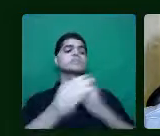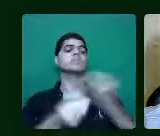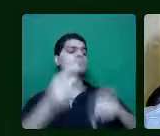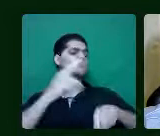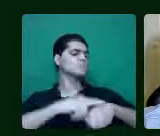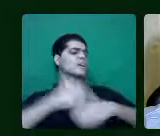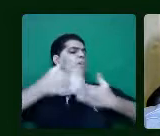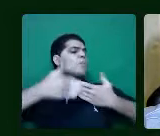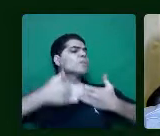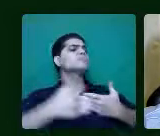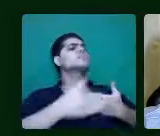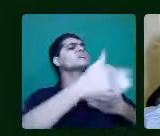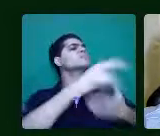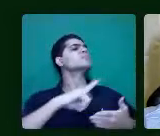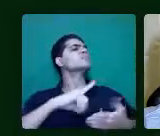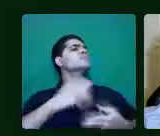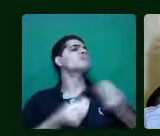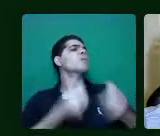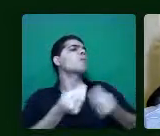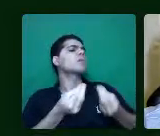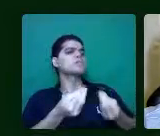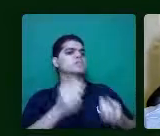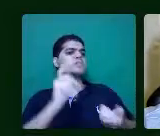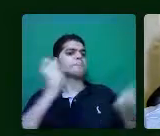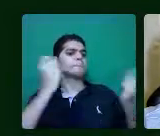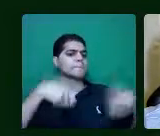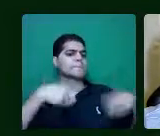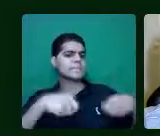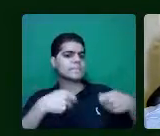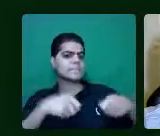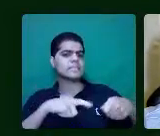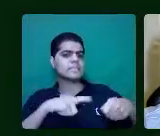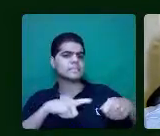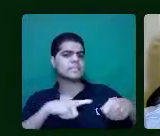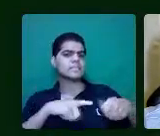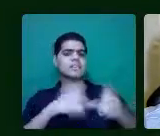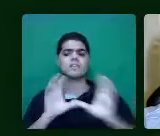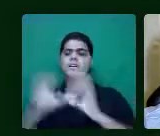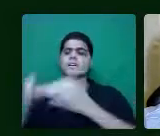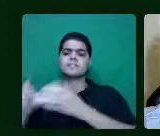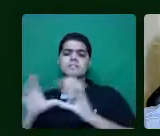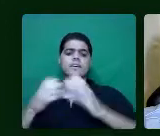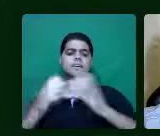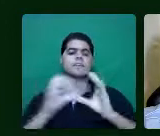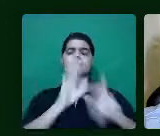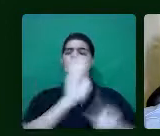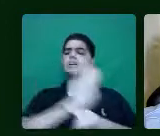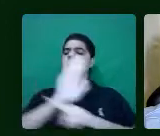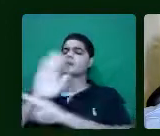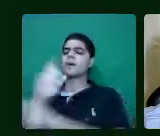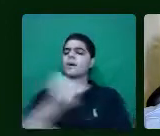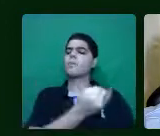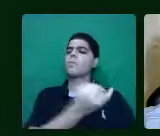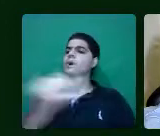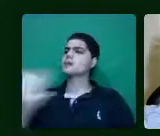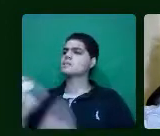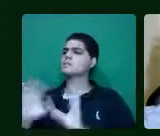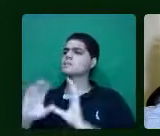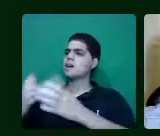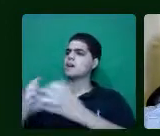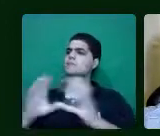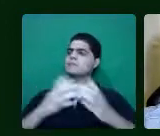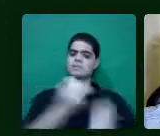do próprio Fabrício Cruz, já vou falar logo, quantas equipes os mentores darão assistência? Então, tá. Quanto tempo e quantas equipes? E tá. se ele